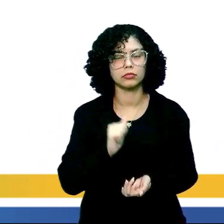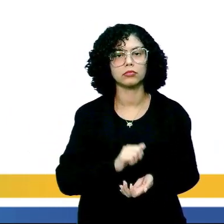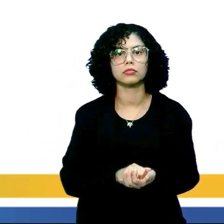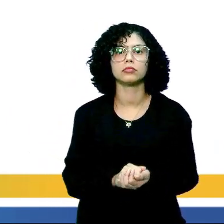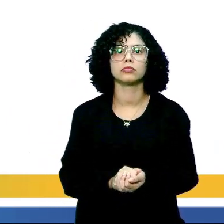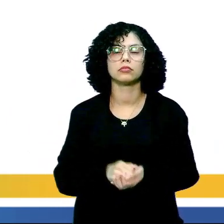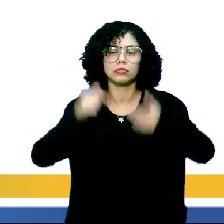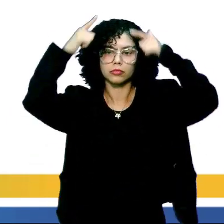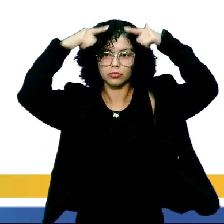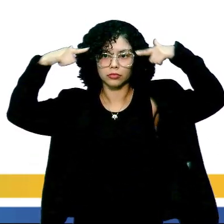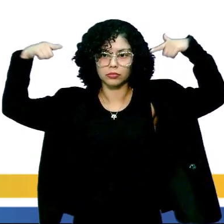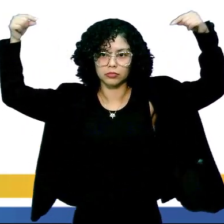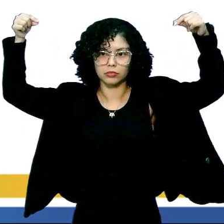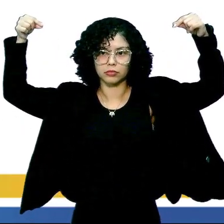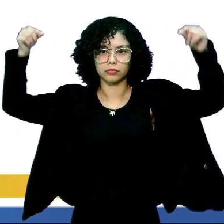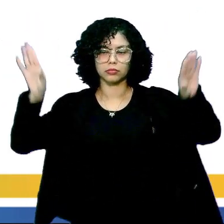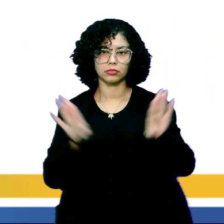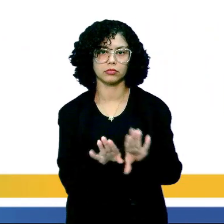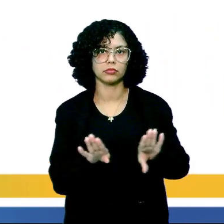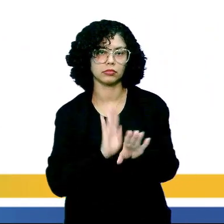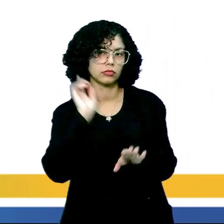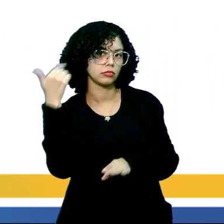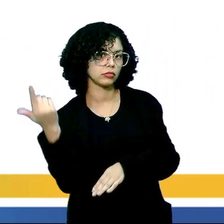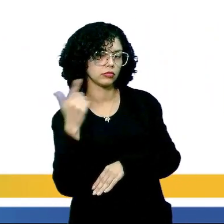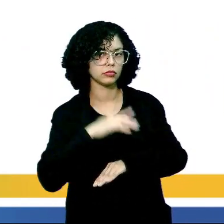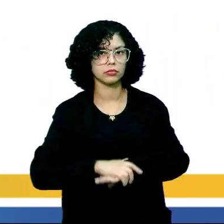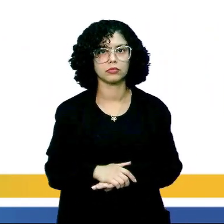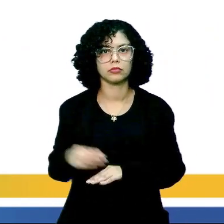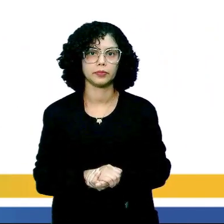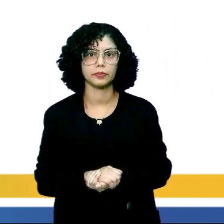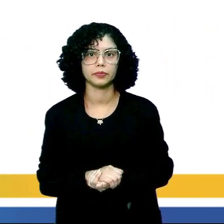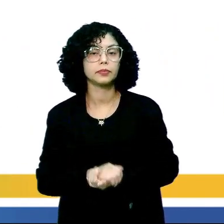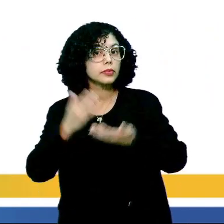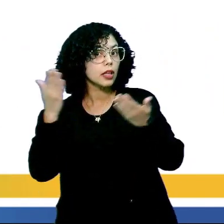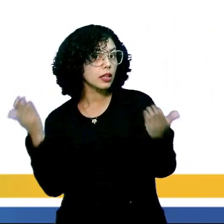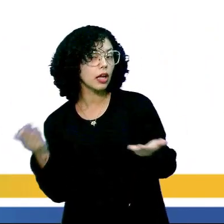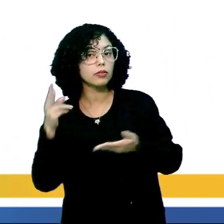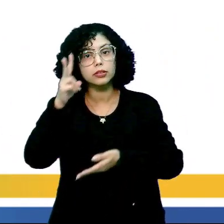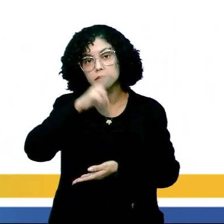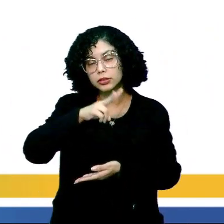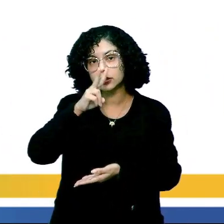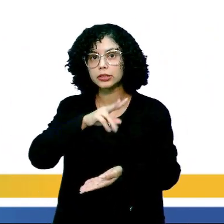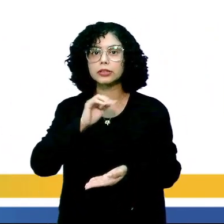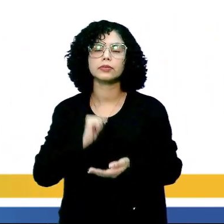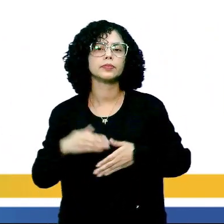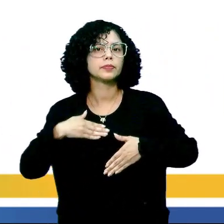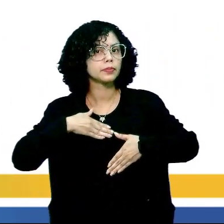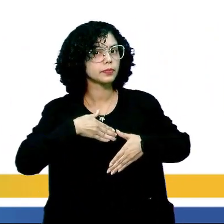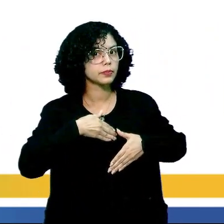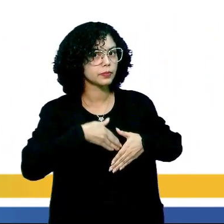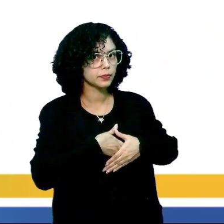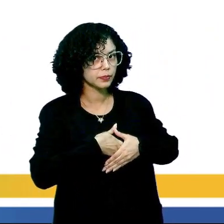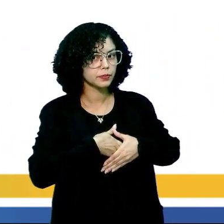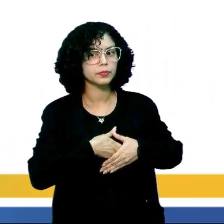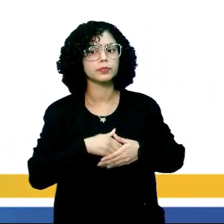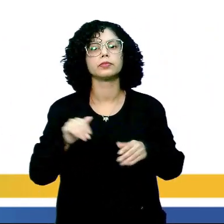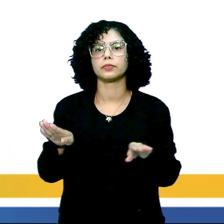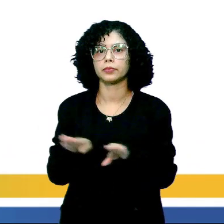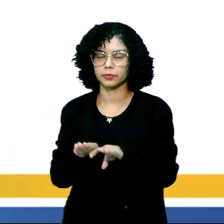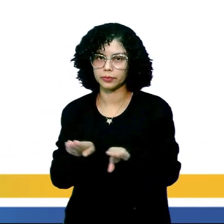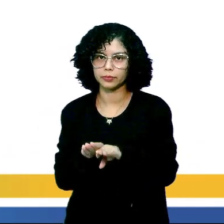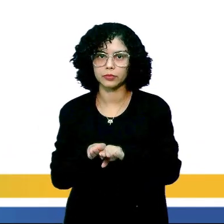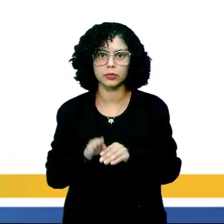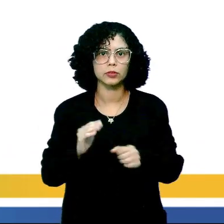México, né, e outros vizinhos nossos. Então, você se lembra que o Napoleão Bonaparte estabeleceu o